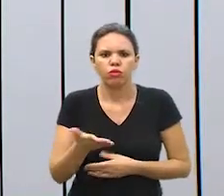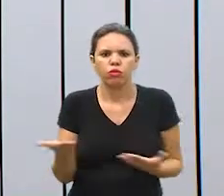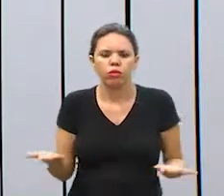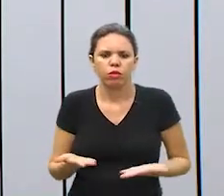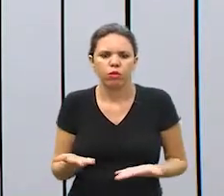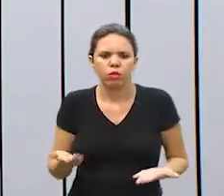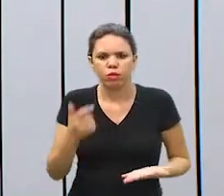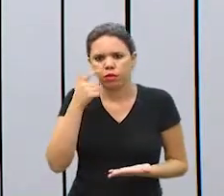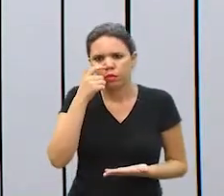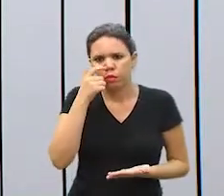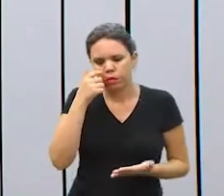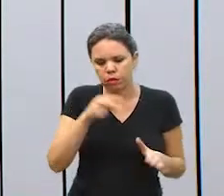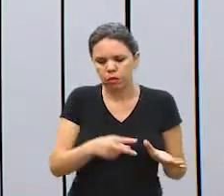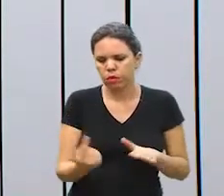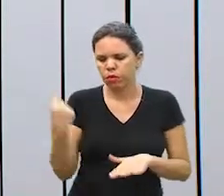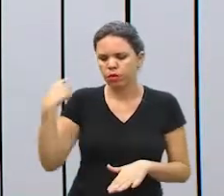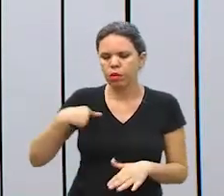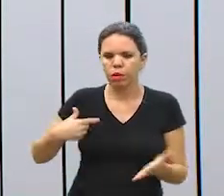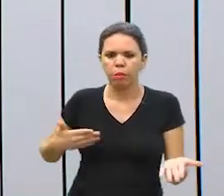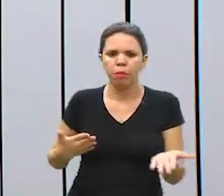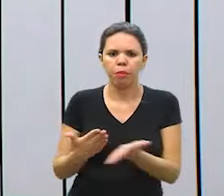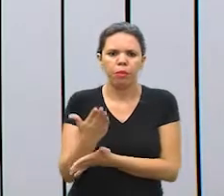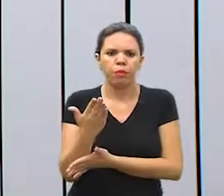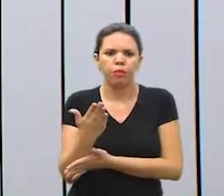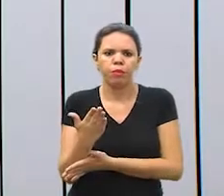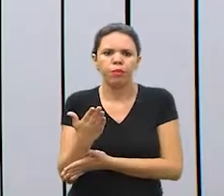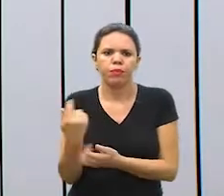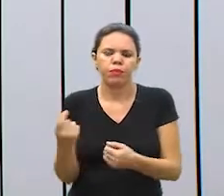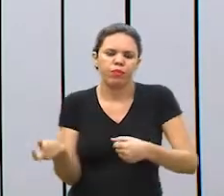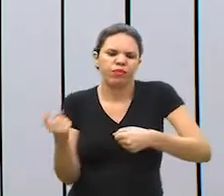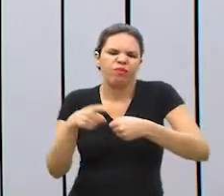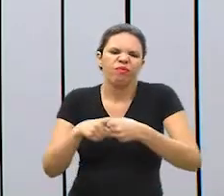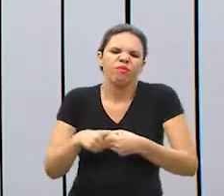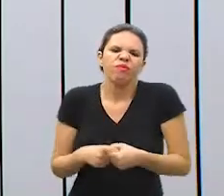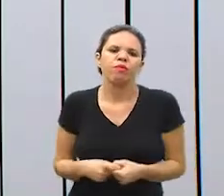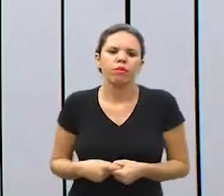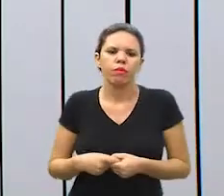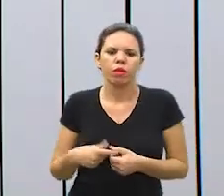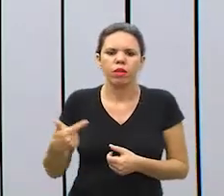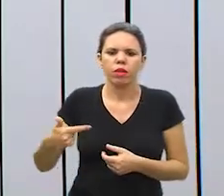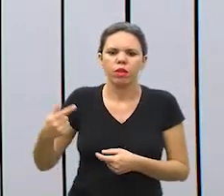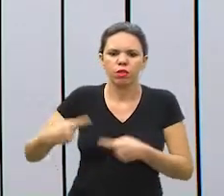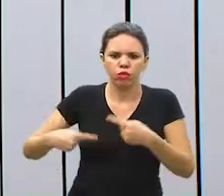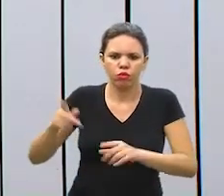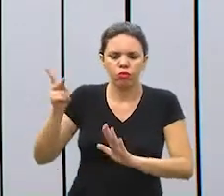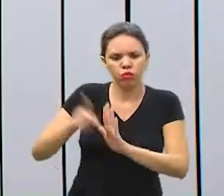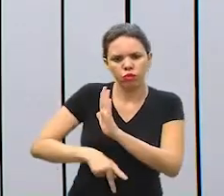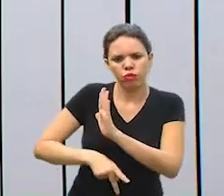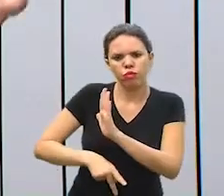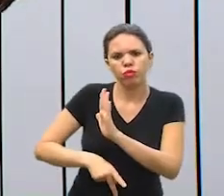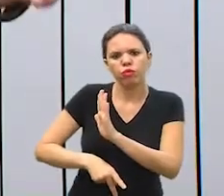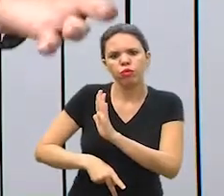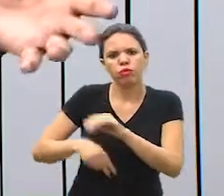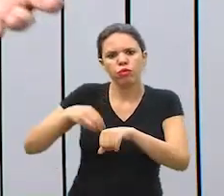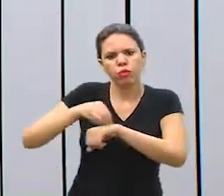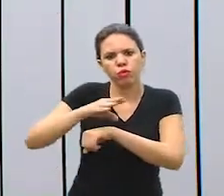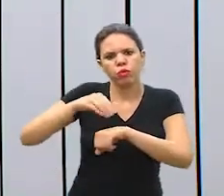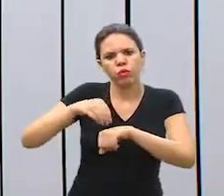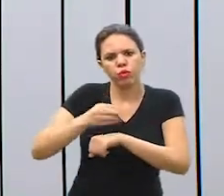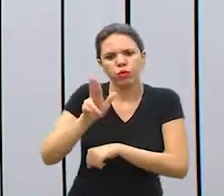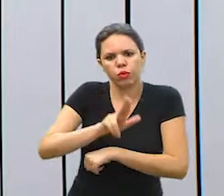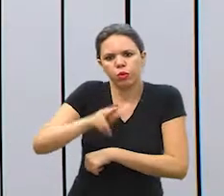agora, na semana passada, de estar aprovando, devemos retornar em segunda discussão esse projeto, que é para trazer